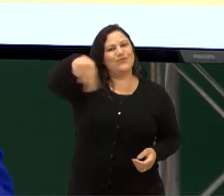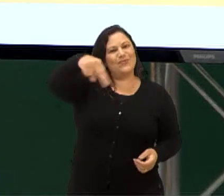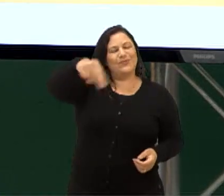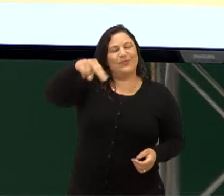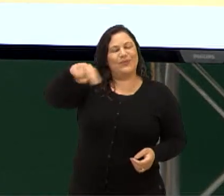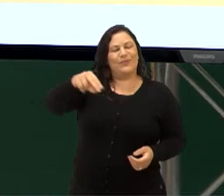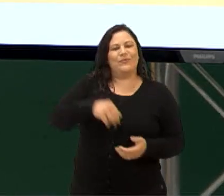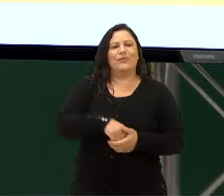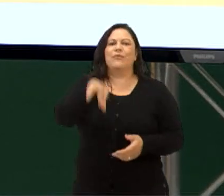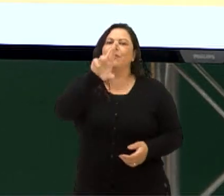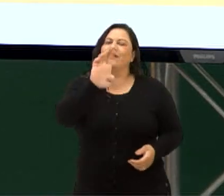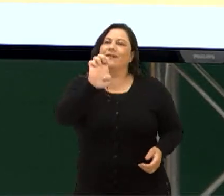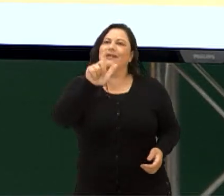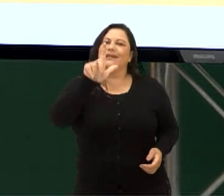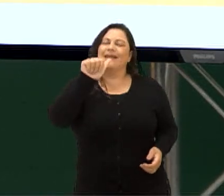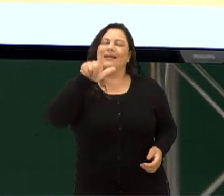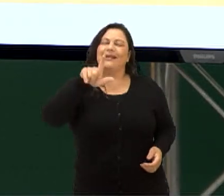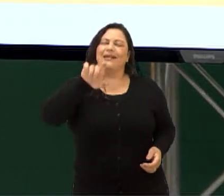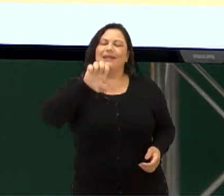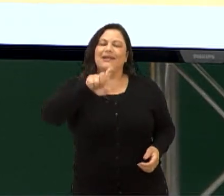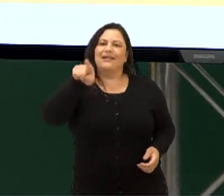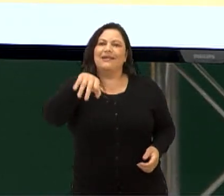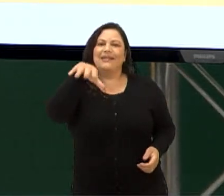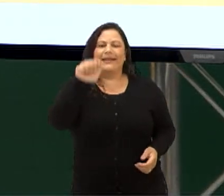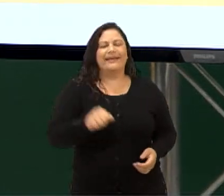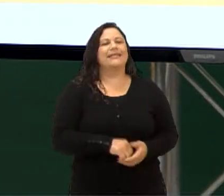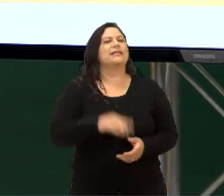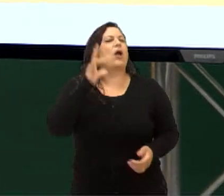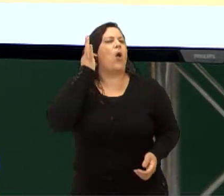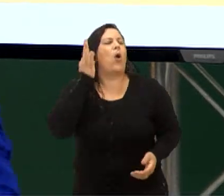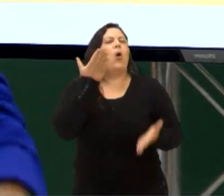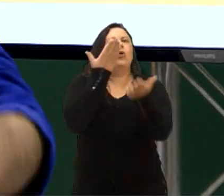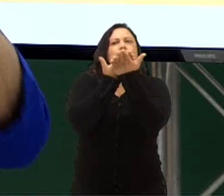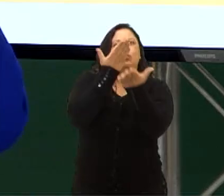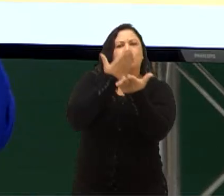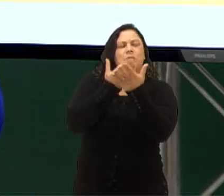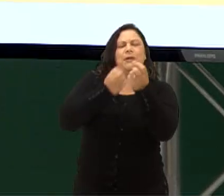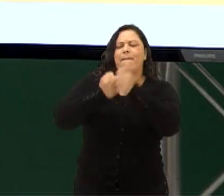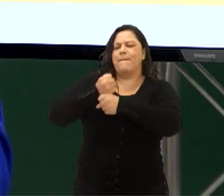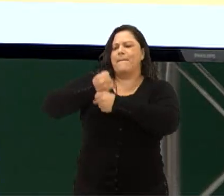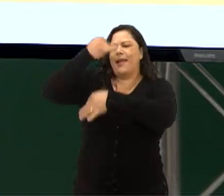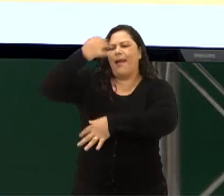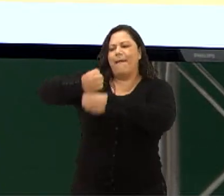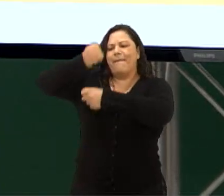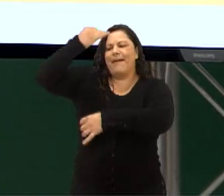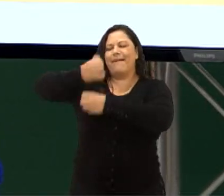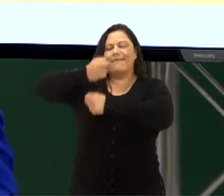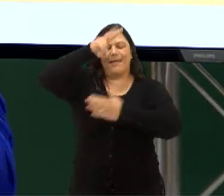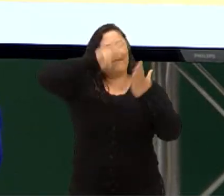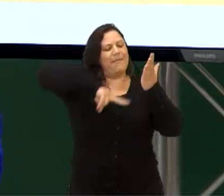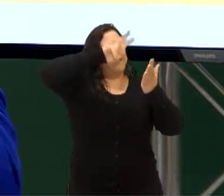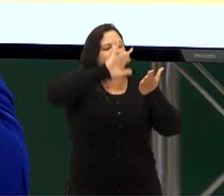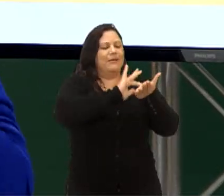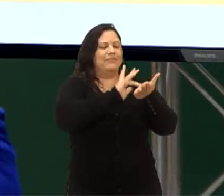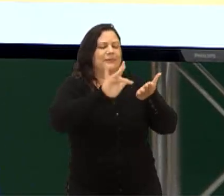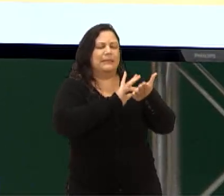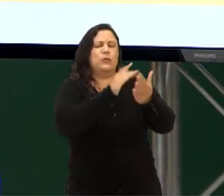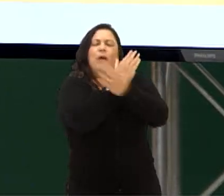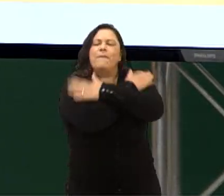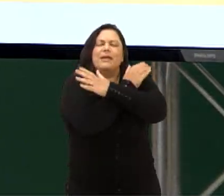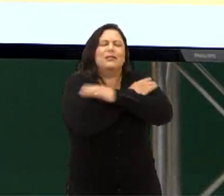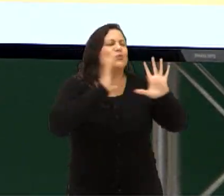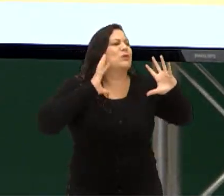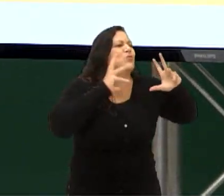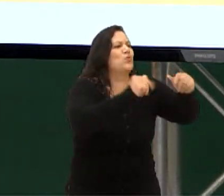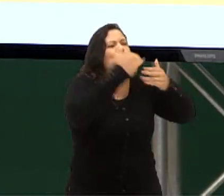Ótima aula, né? Obrigado. Vitória, Giane, do Colégio Estadual São Judas Tadeu. Um abraço para todos vocês e muito obrigado aí pelo carinho,